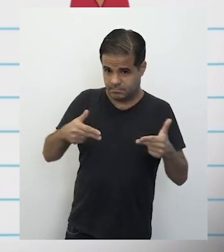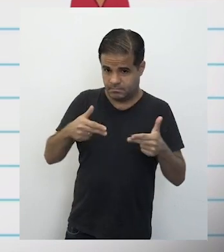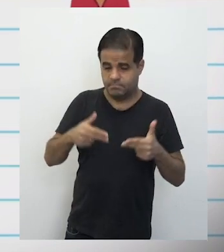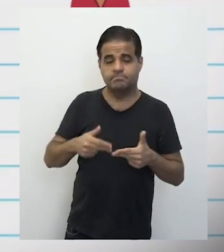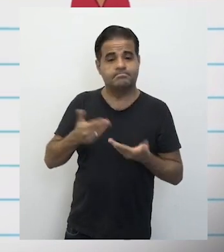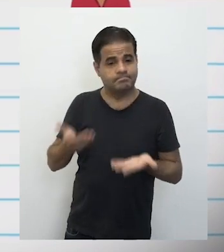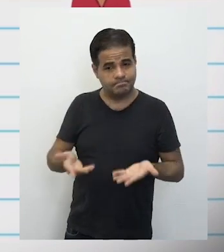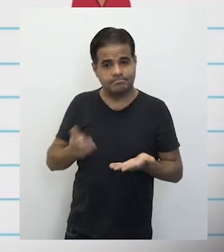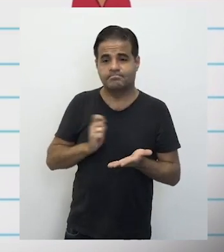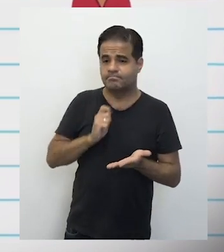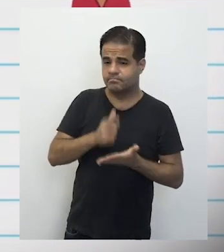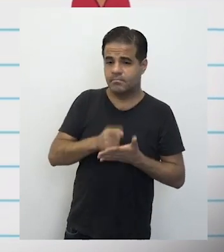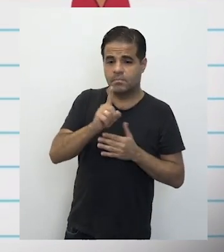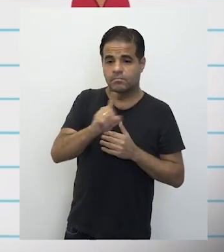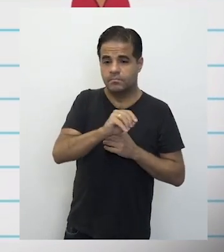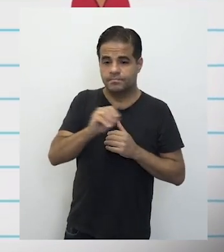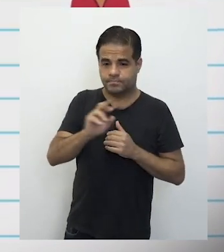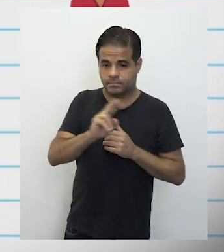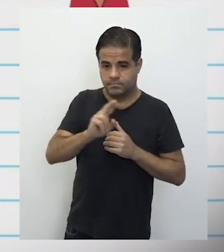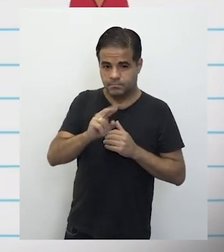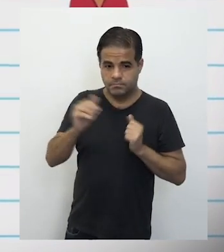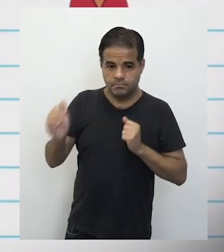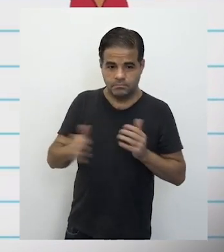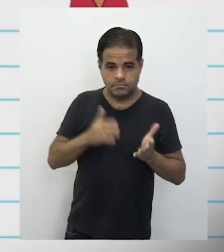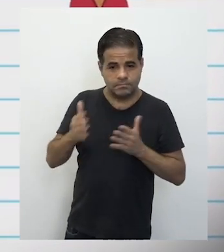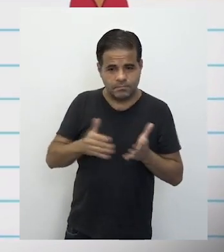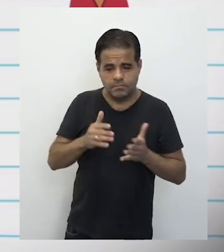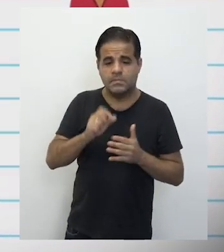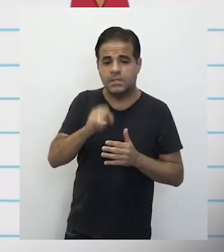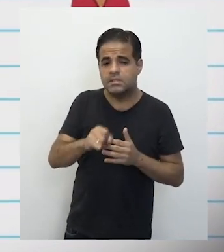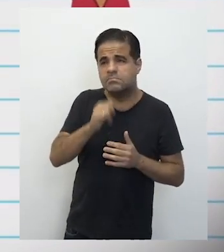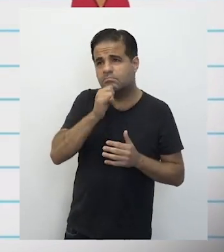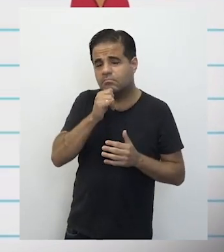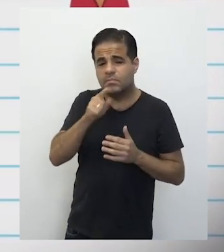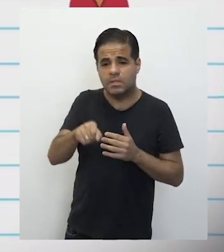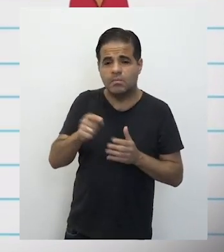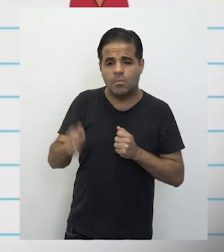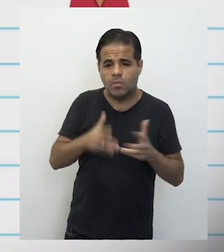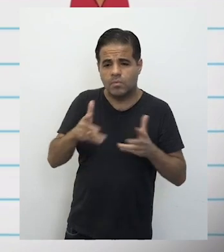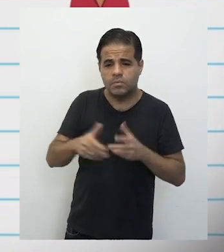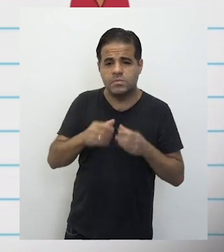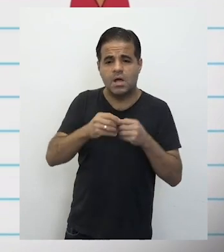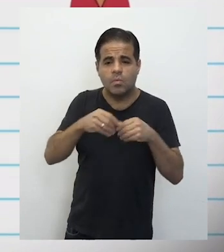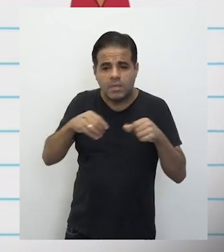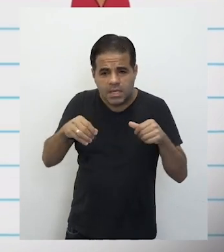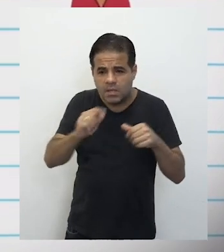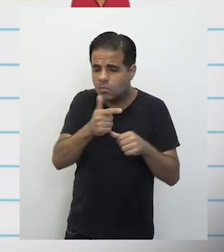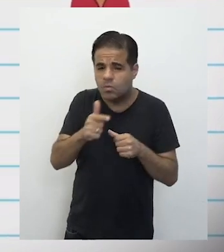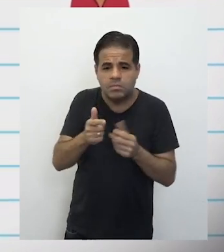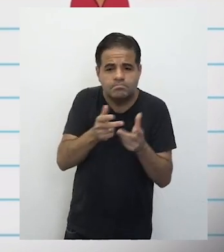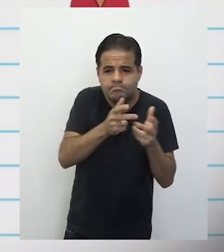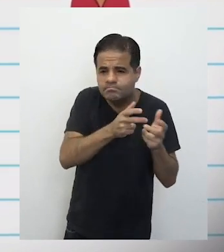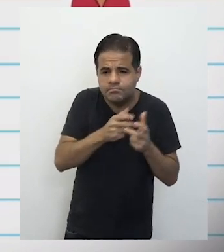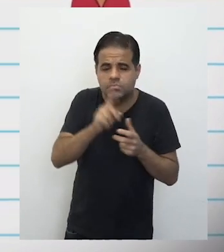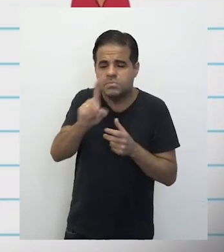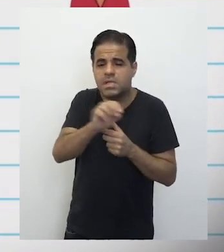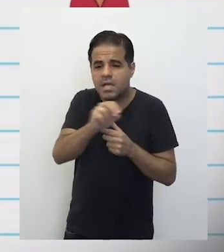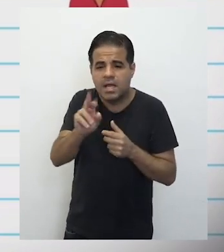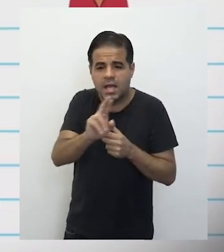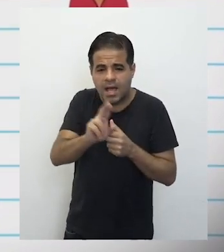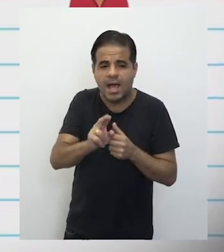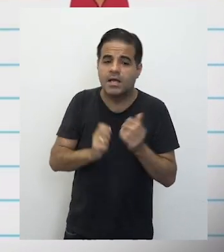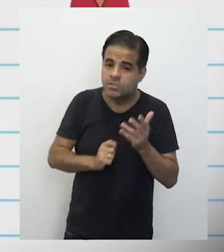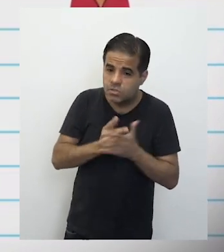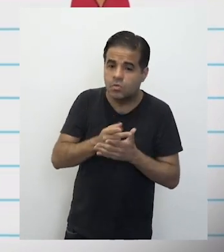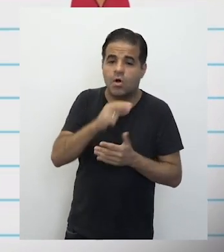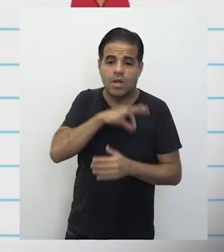por sua vez, pagou R$100 ao produtor de trigo. Se supormos que para a produção do trigo não há insumos, os R$100 se tornam a renda